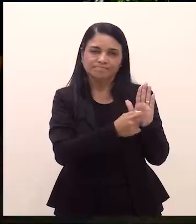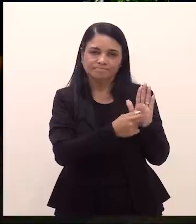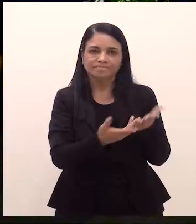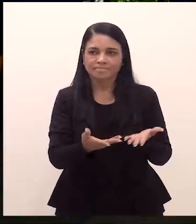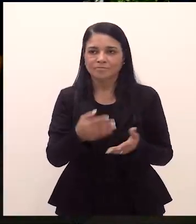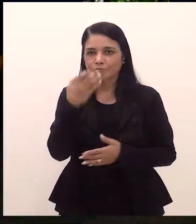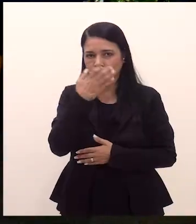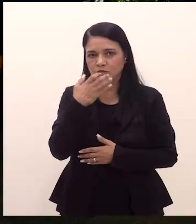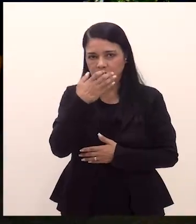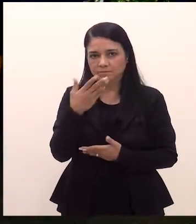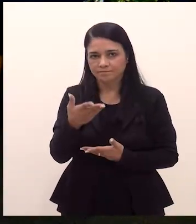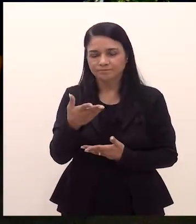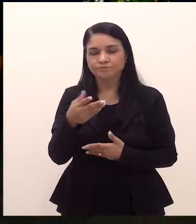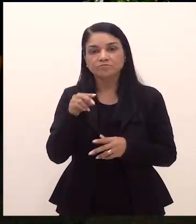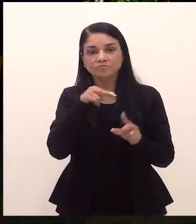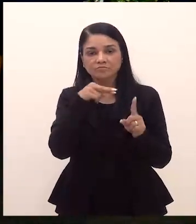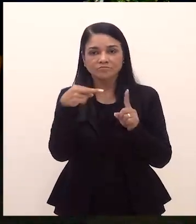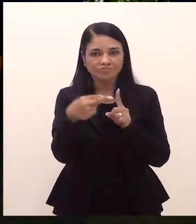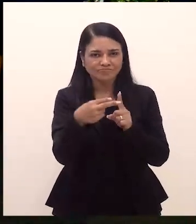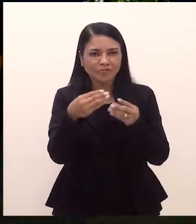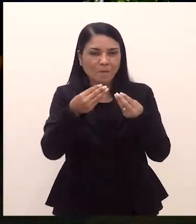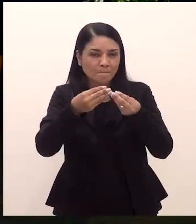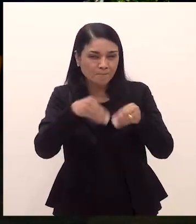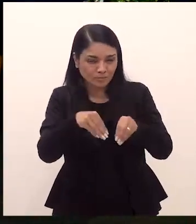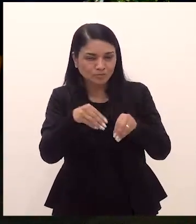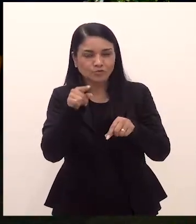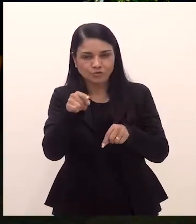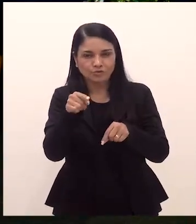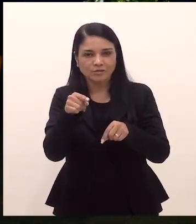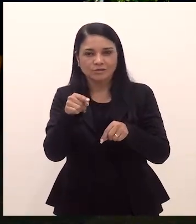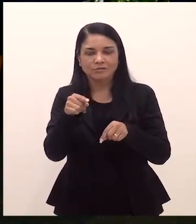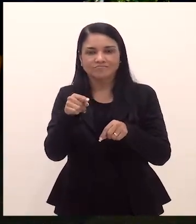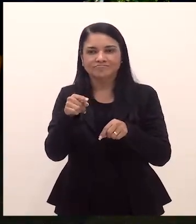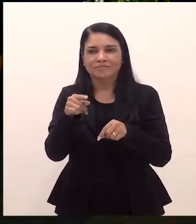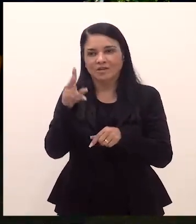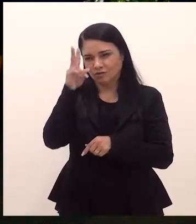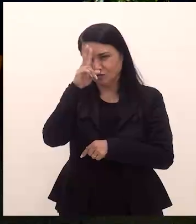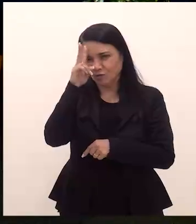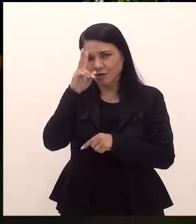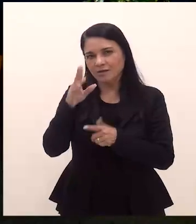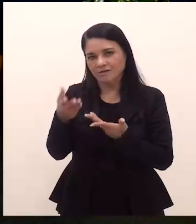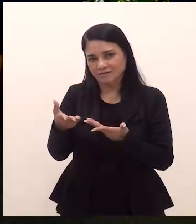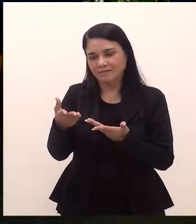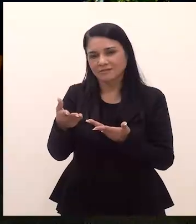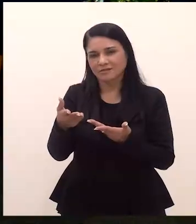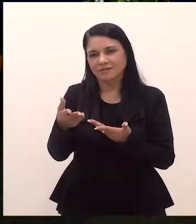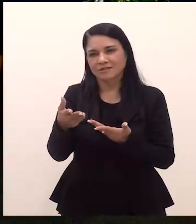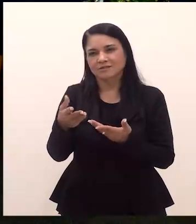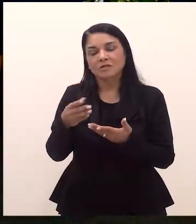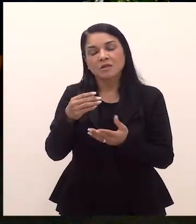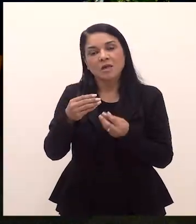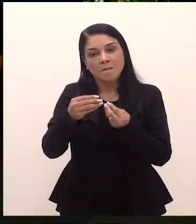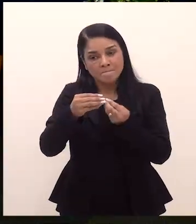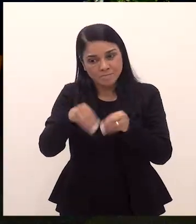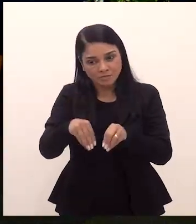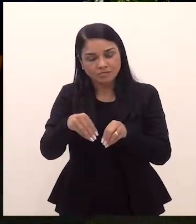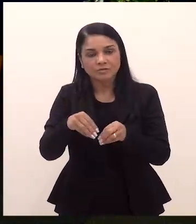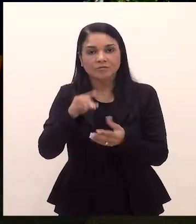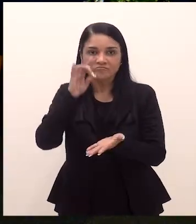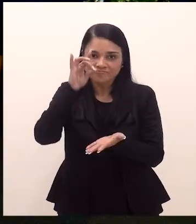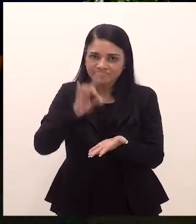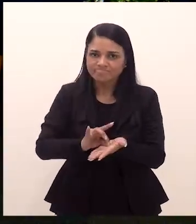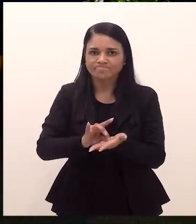se utilizando dessa ferramenta, que, sob seu ponto de vista, prejudica muito o fim da história.